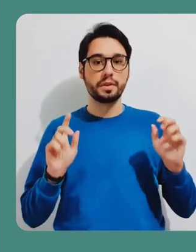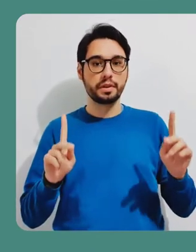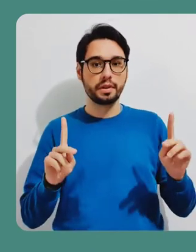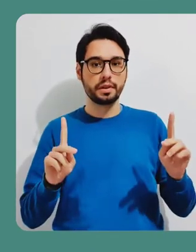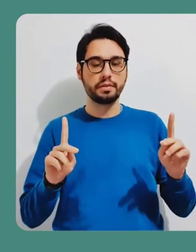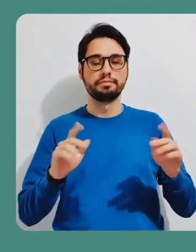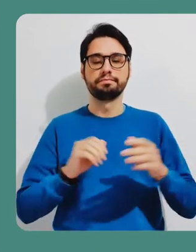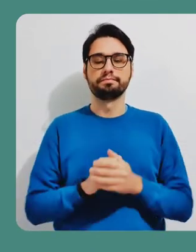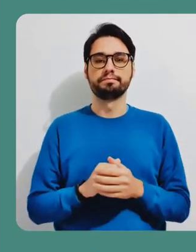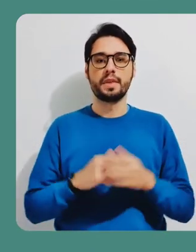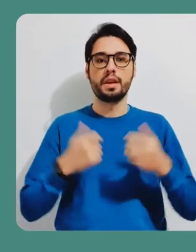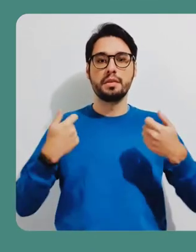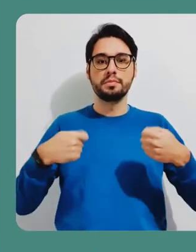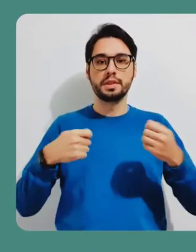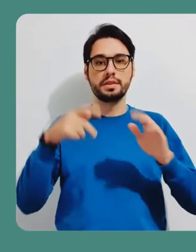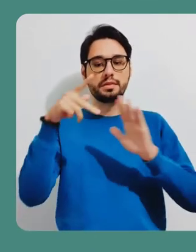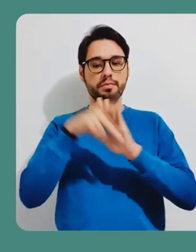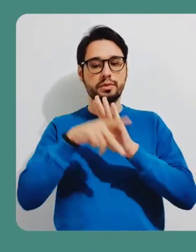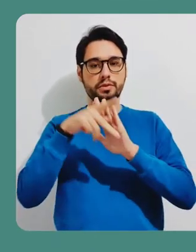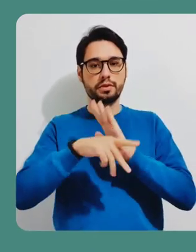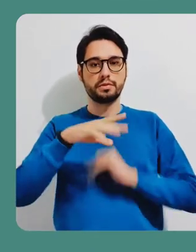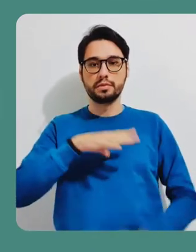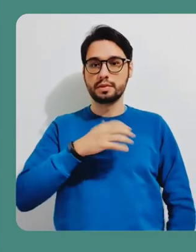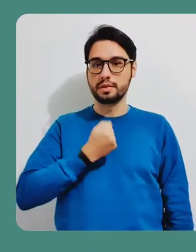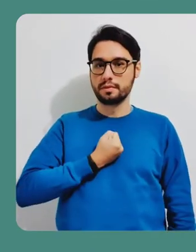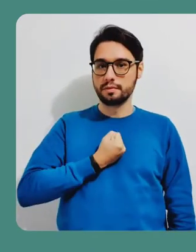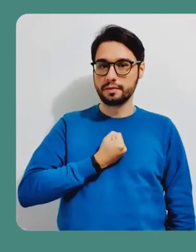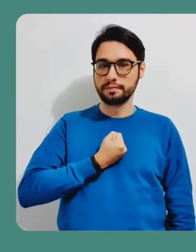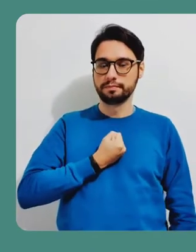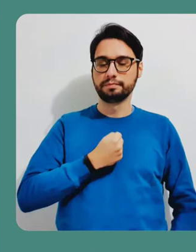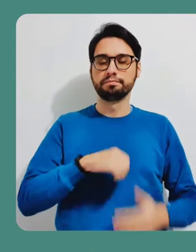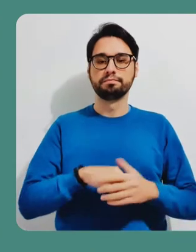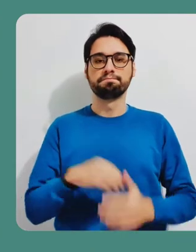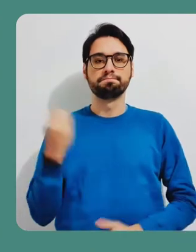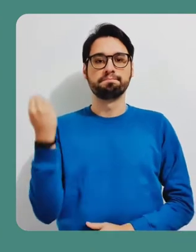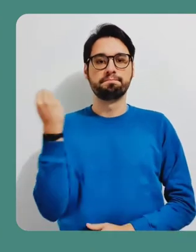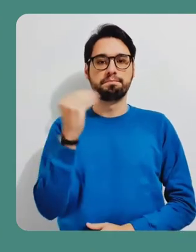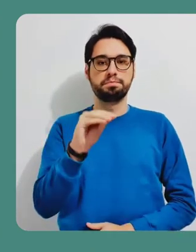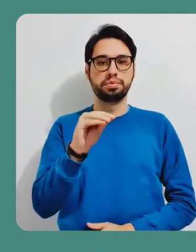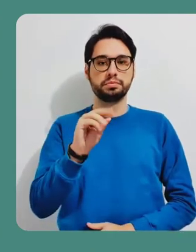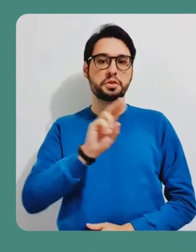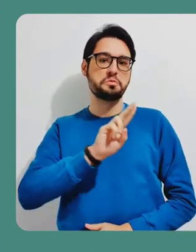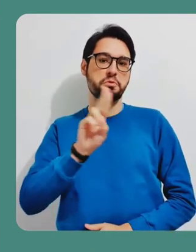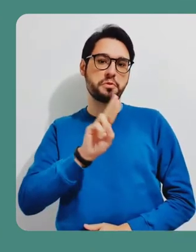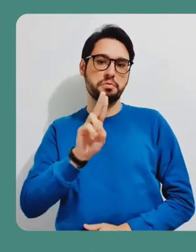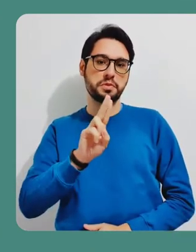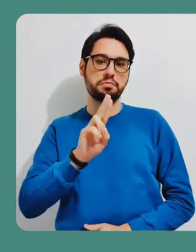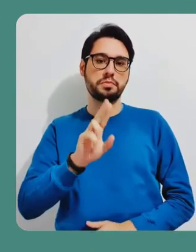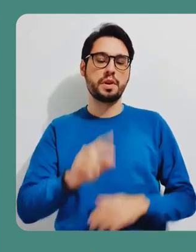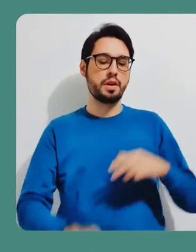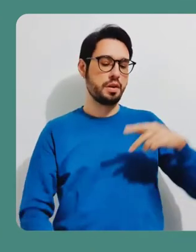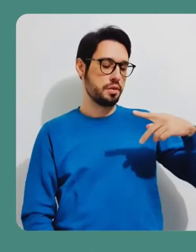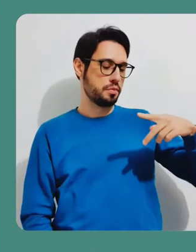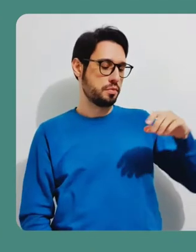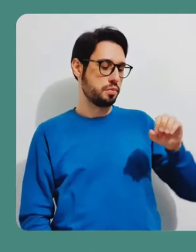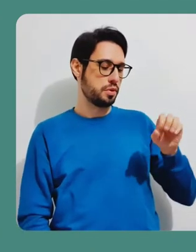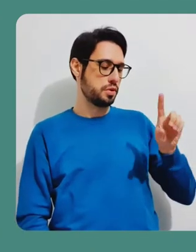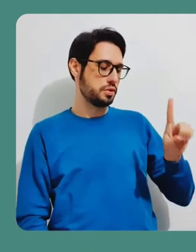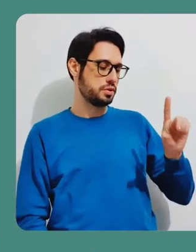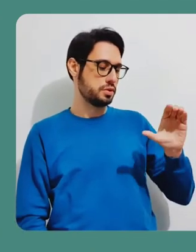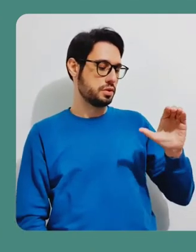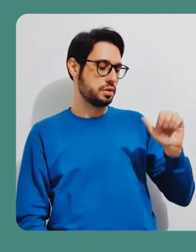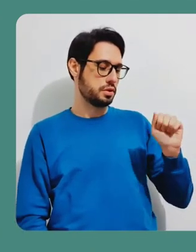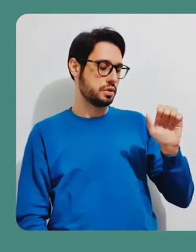e finalizada gravação a gente precisa salvar esse projeto então a gente vai em arquivo salvar projeto e